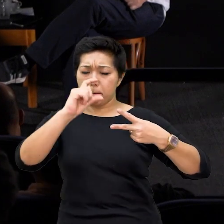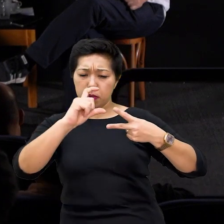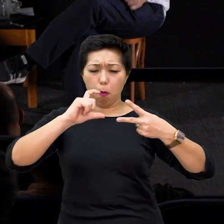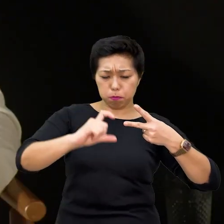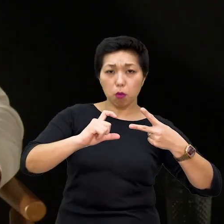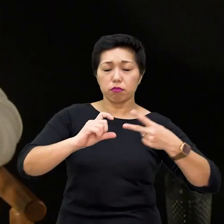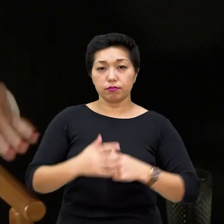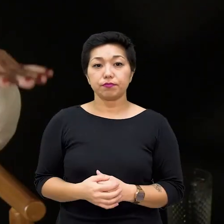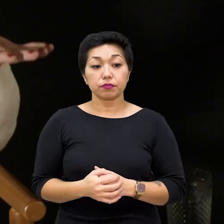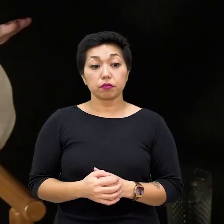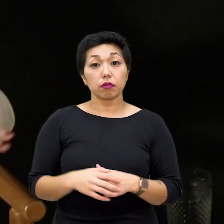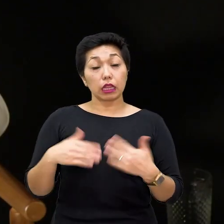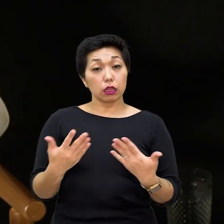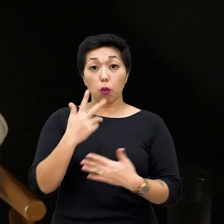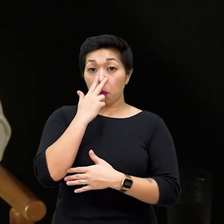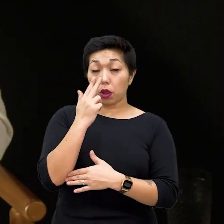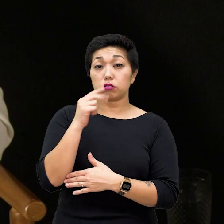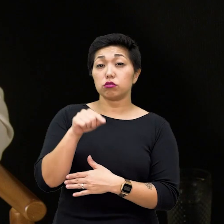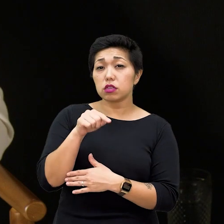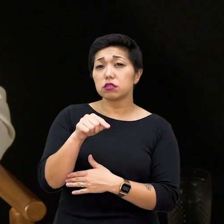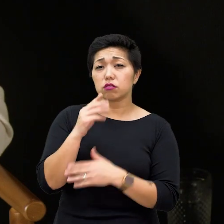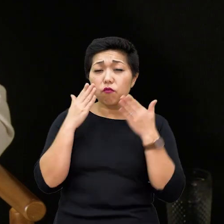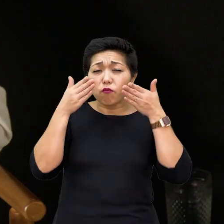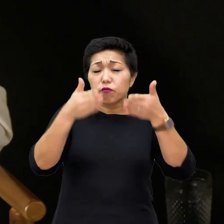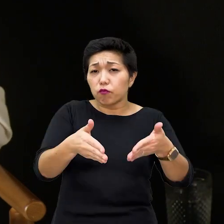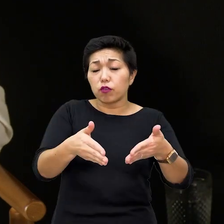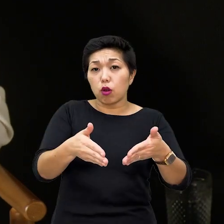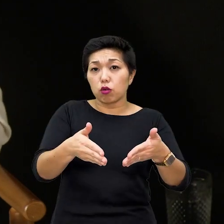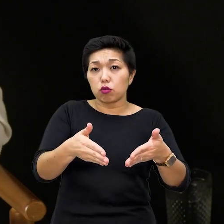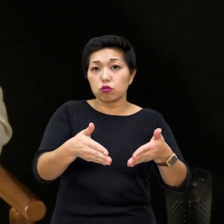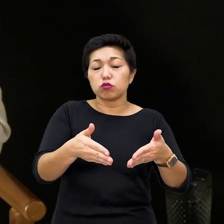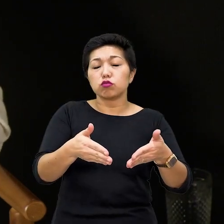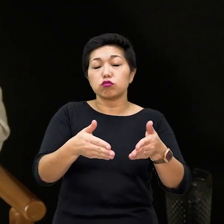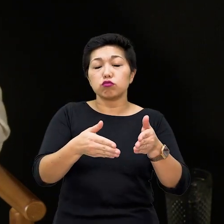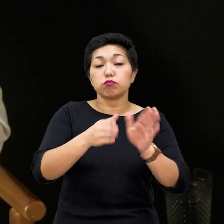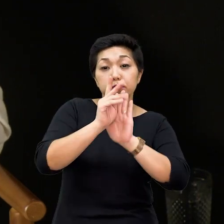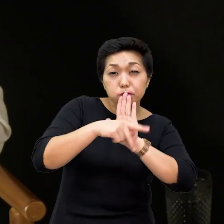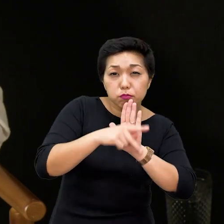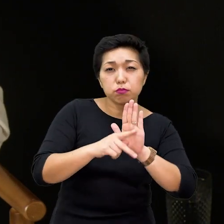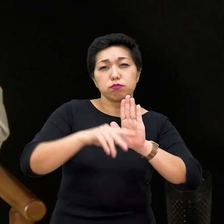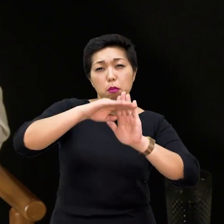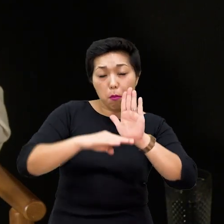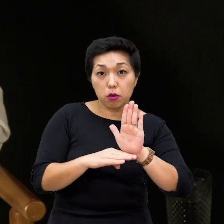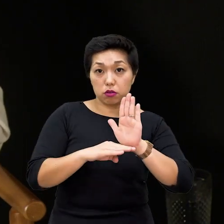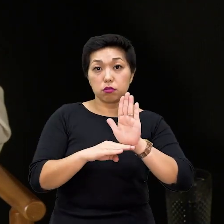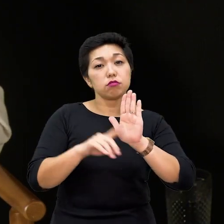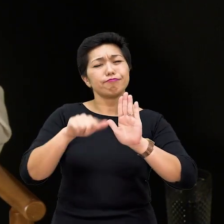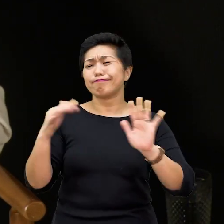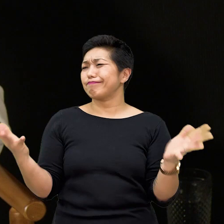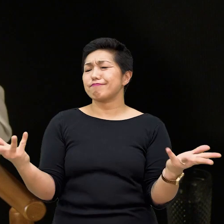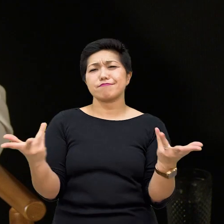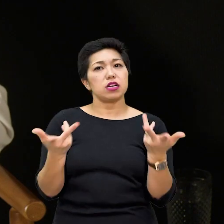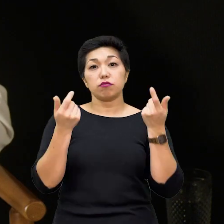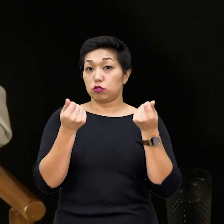maior. Então, assim, nós somos especificamente nos programas, e é uma coisa